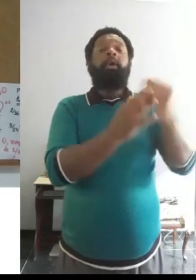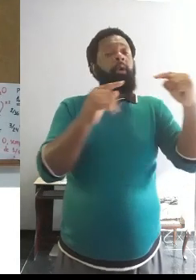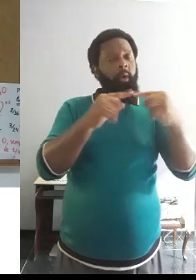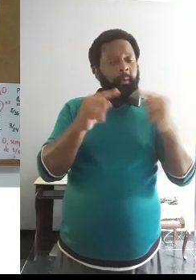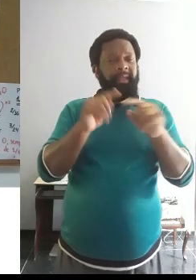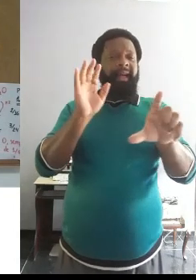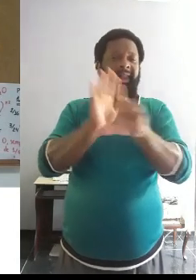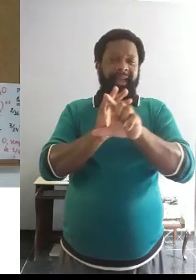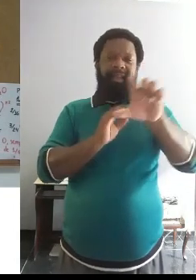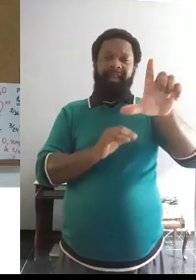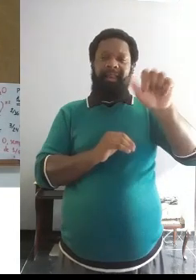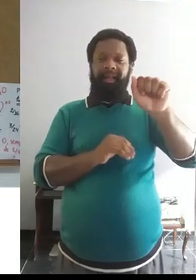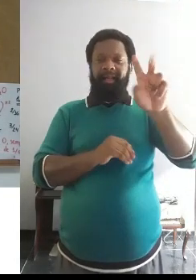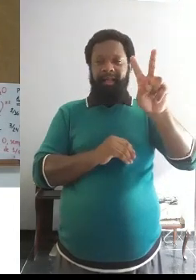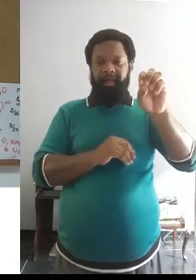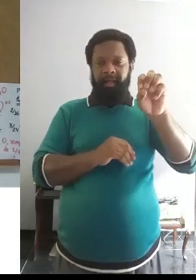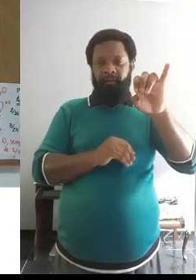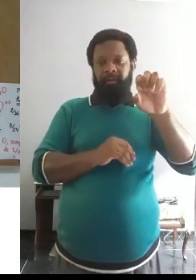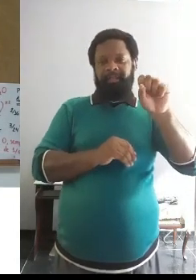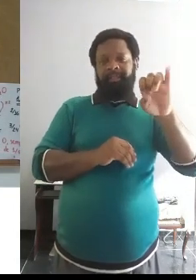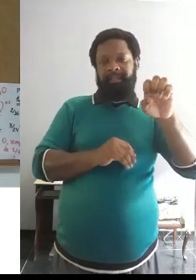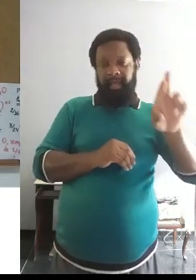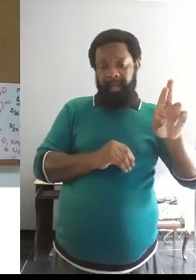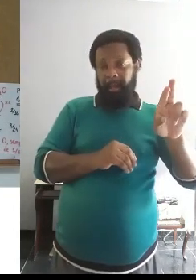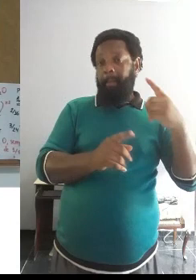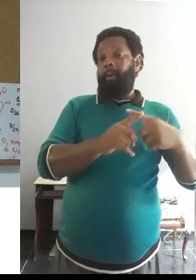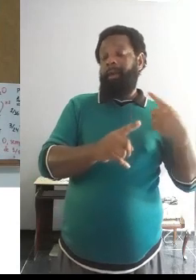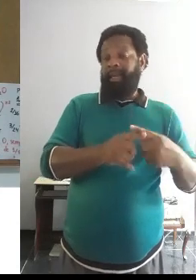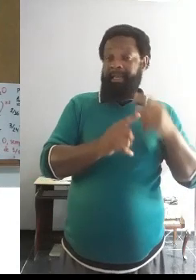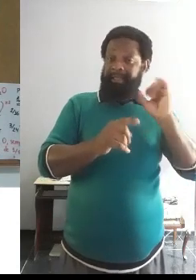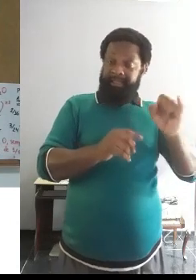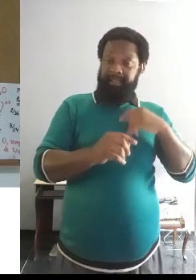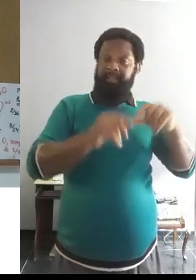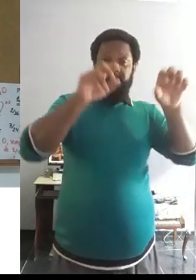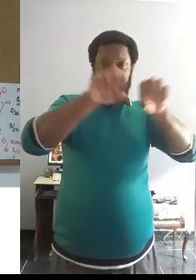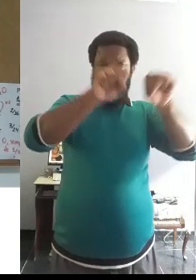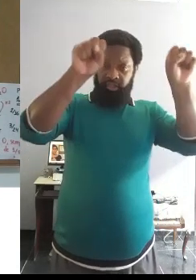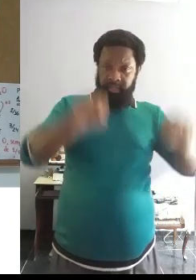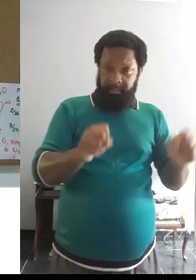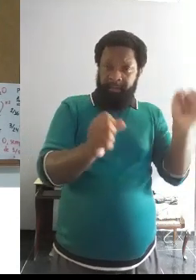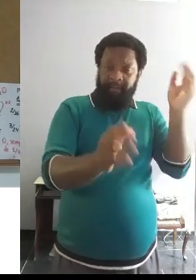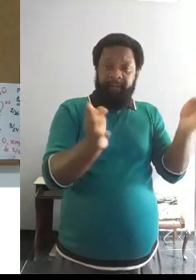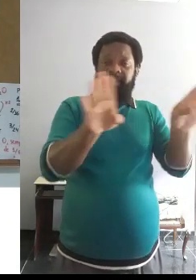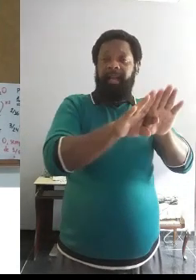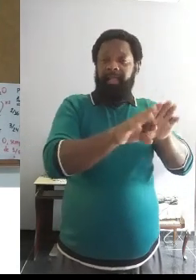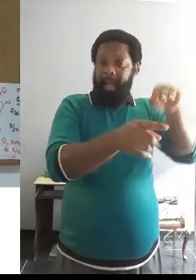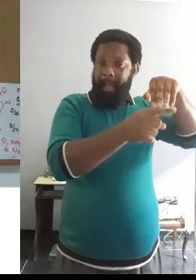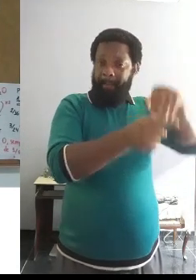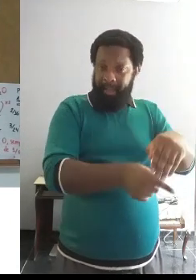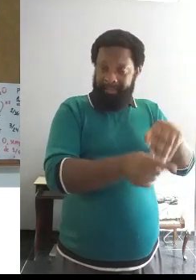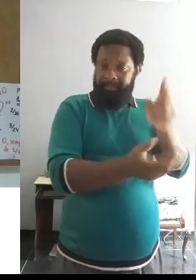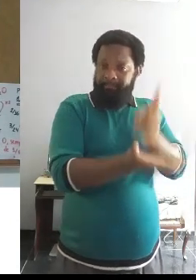lei de Lavoisier. Mais uma vez, por que está de acordo? Porque se Lavoisier diz que no sistema fechado a massa se conserva, em um sistema